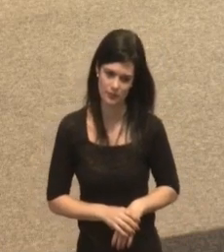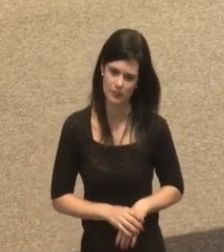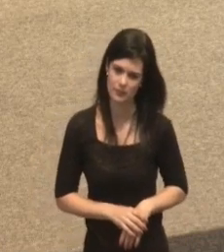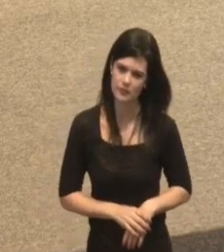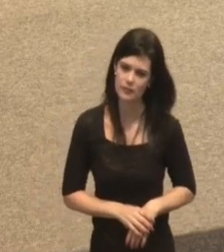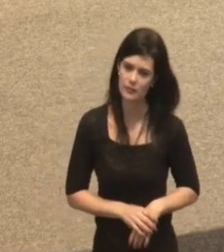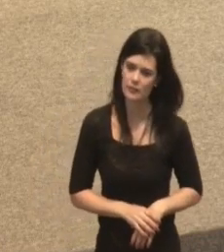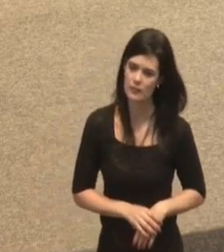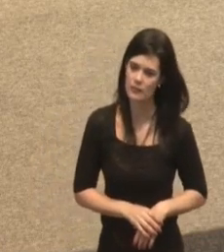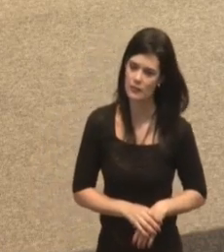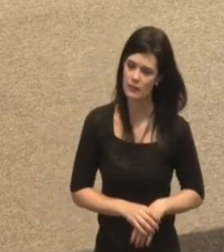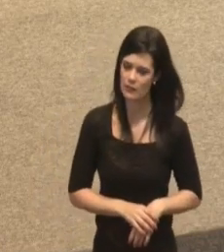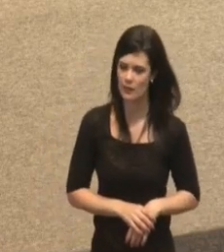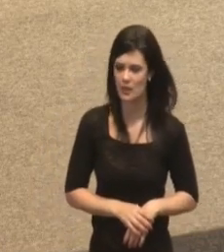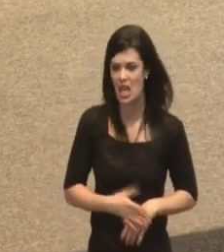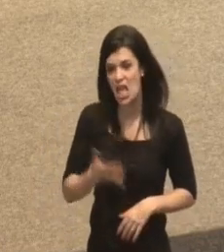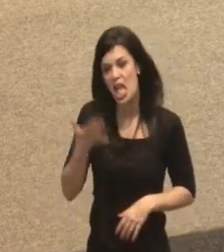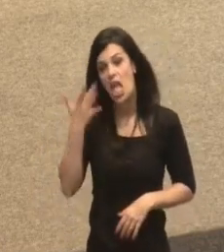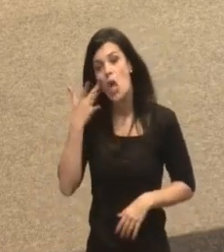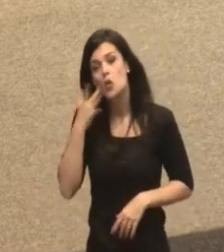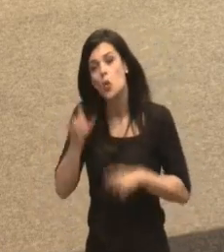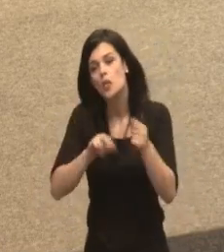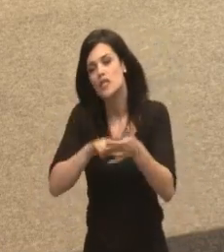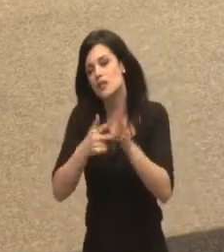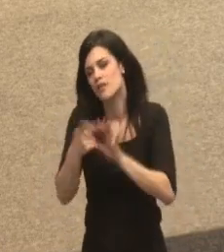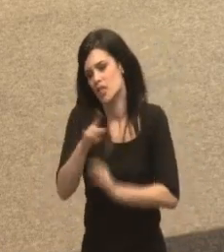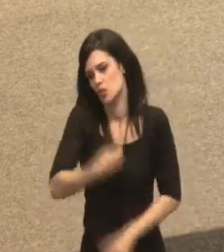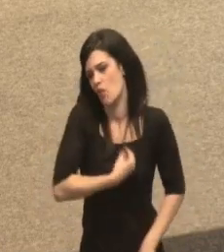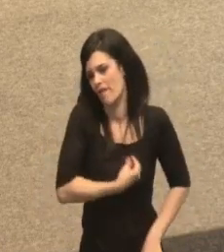Eu não sei o que isso significa para você.